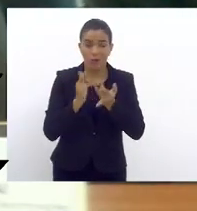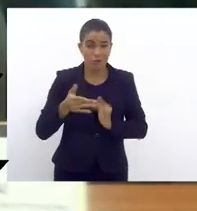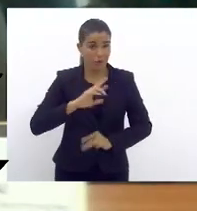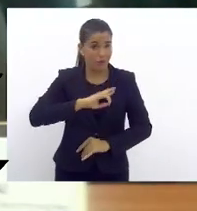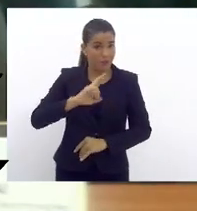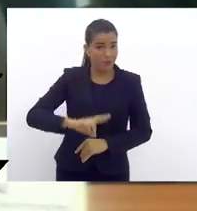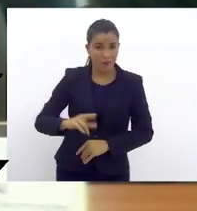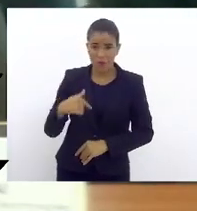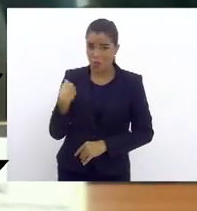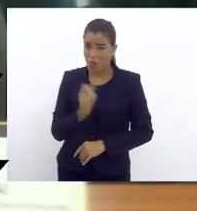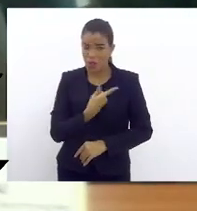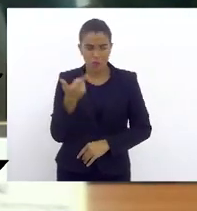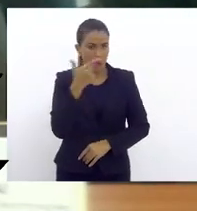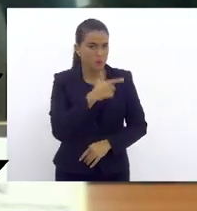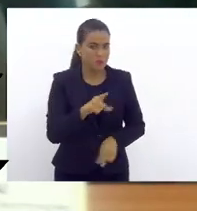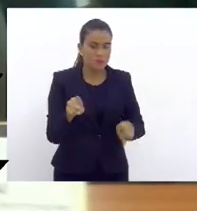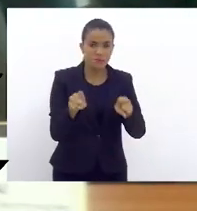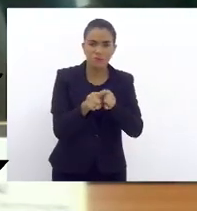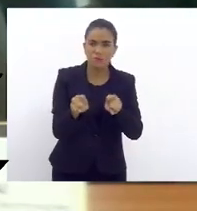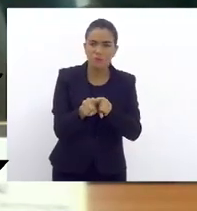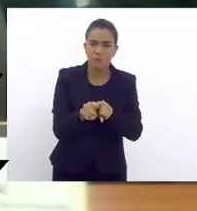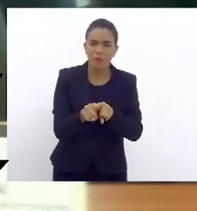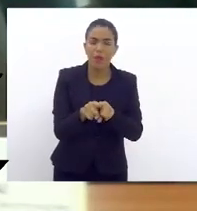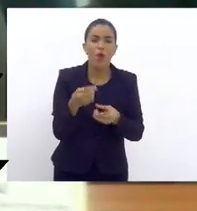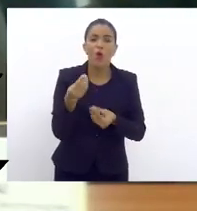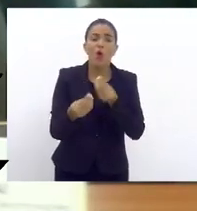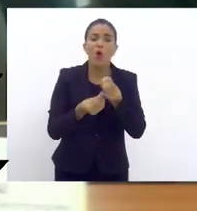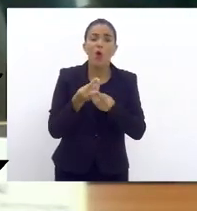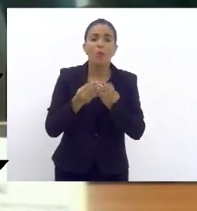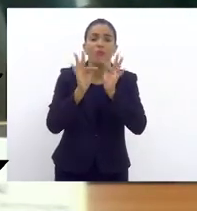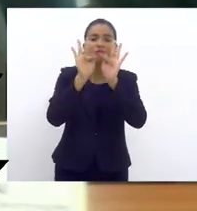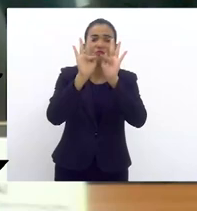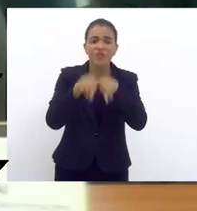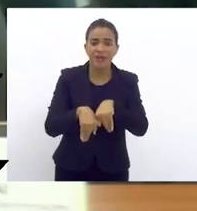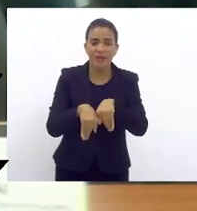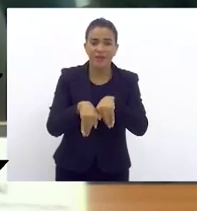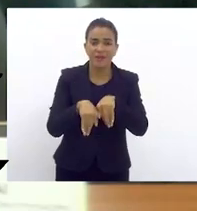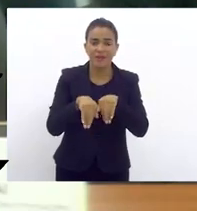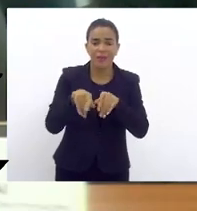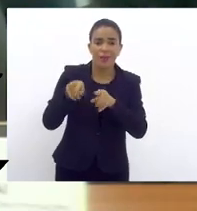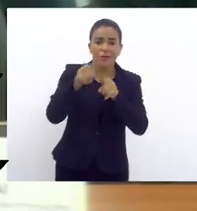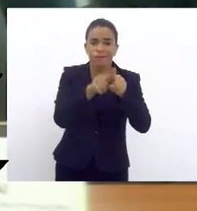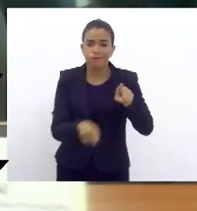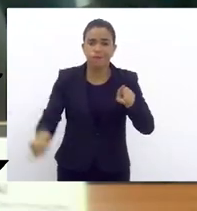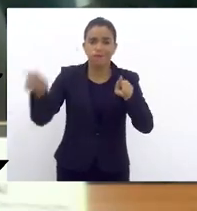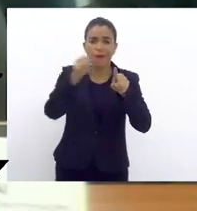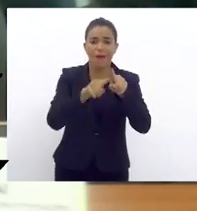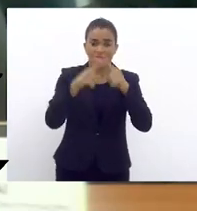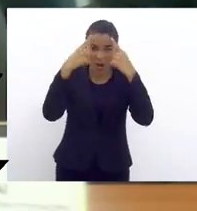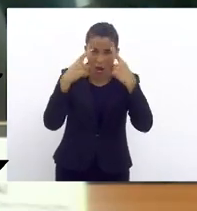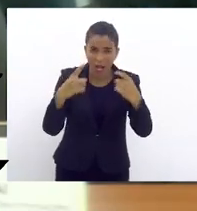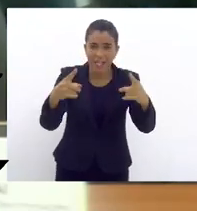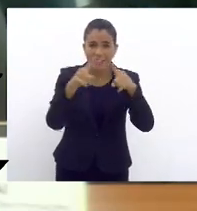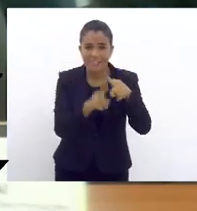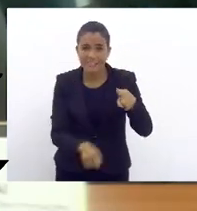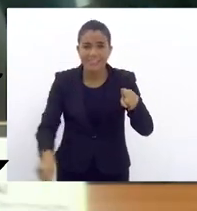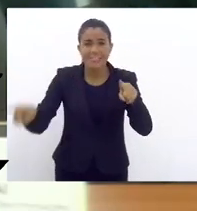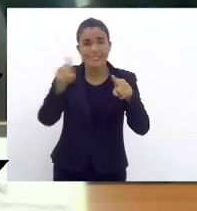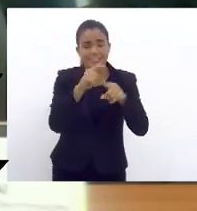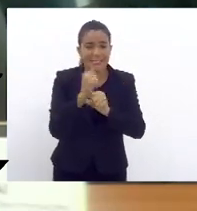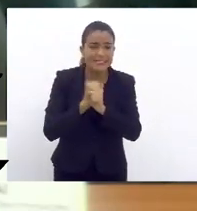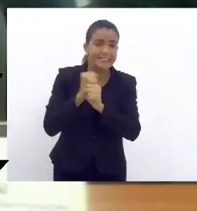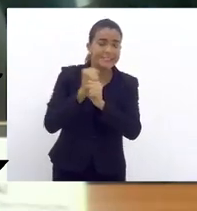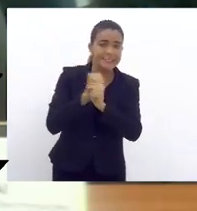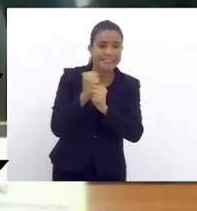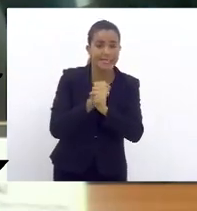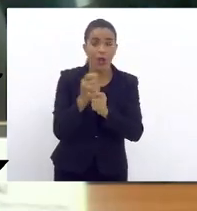nós não conseguiremos também é cessar esse ciclo de violências além é claro é de estabelecer mecanismos mais